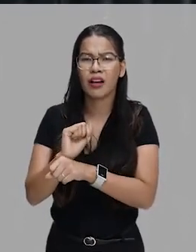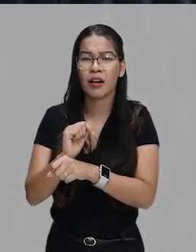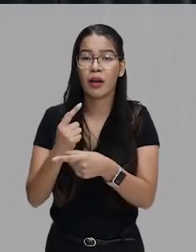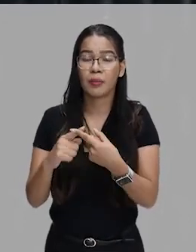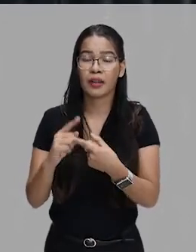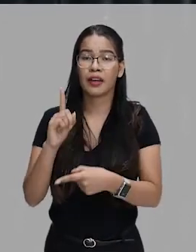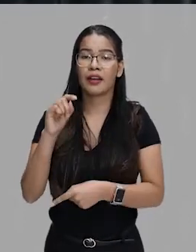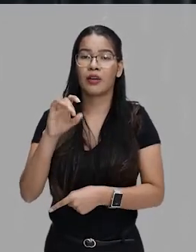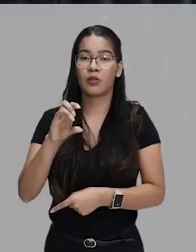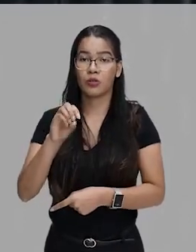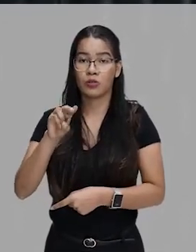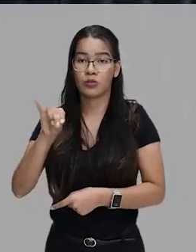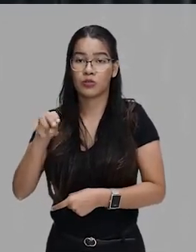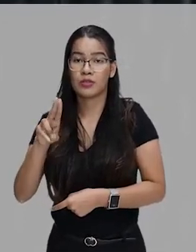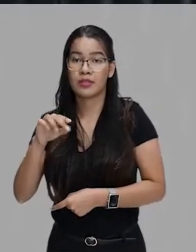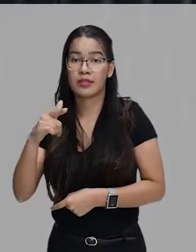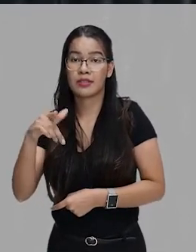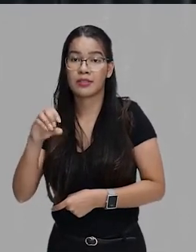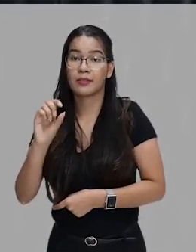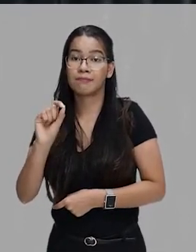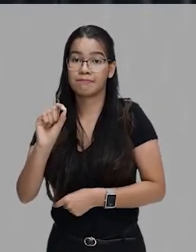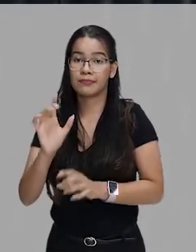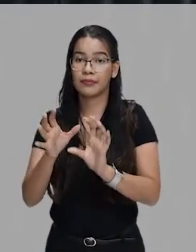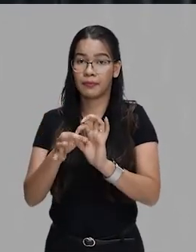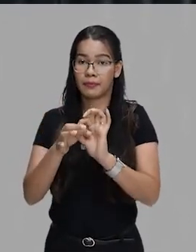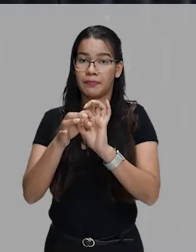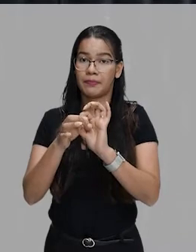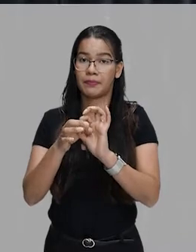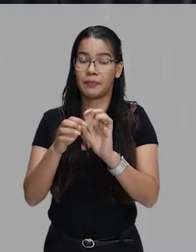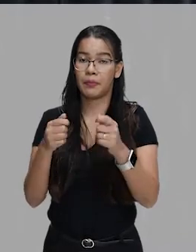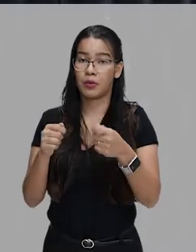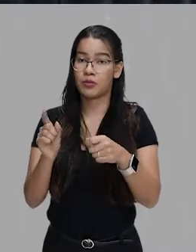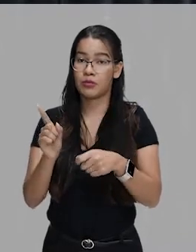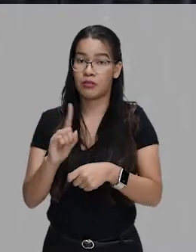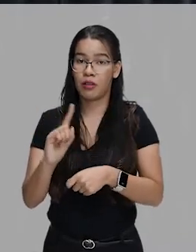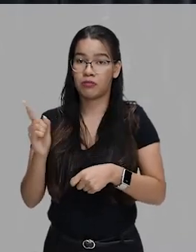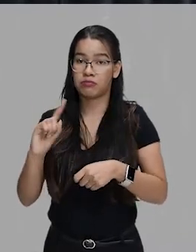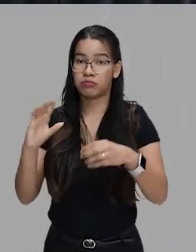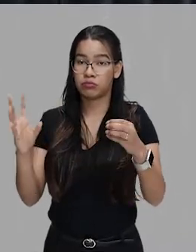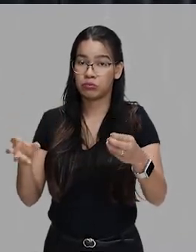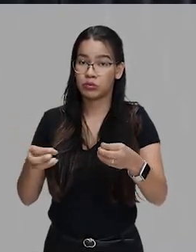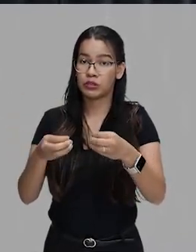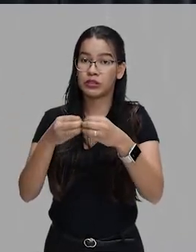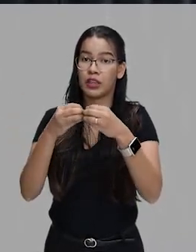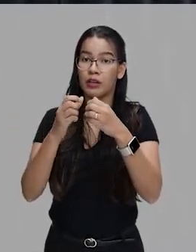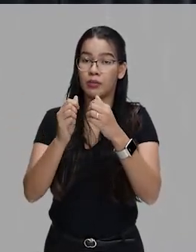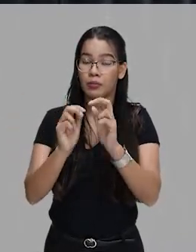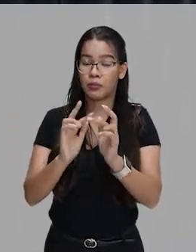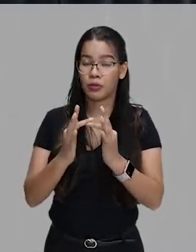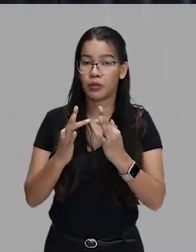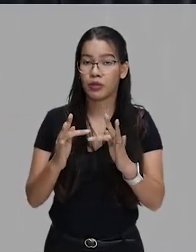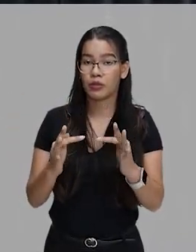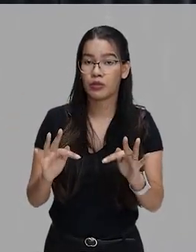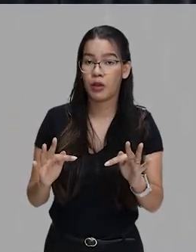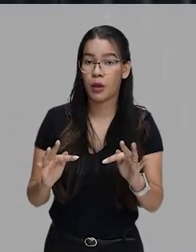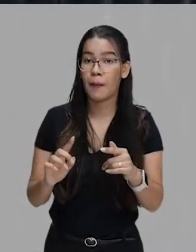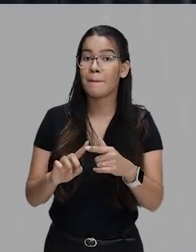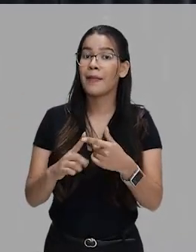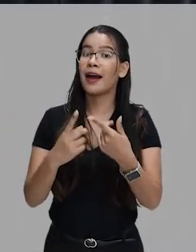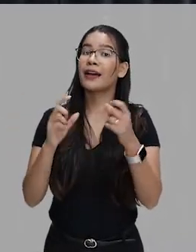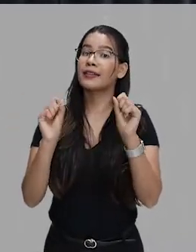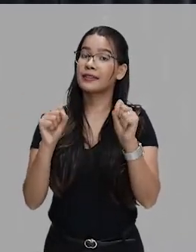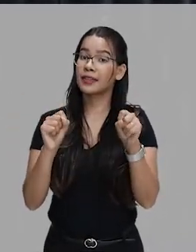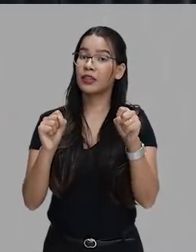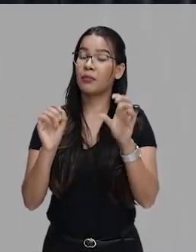as orações, eu posso agrupá-las num período e não uni-las pela oração. Eu posso uni-las pelo contexto, tá